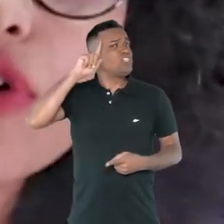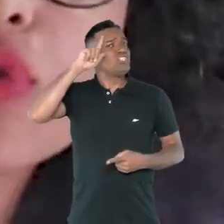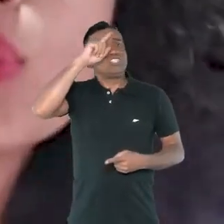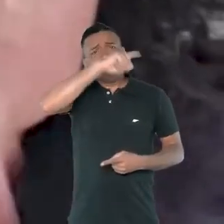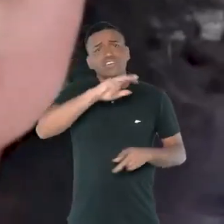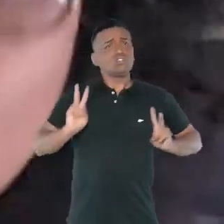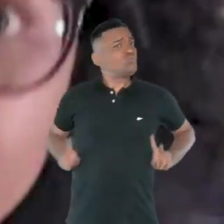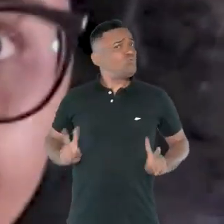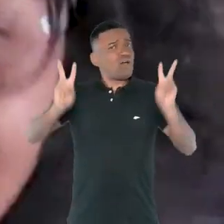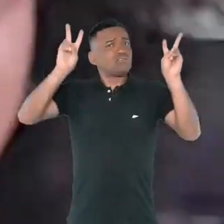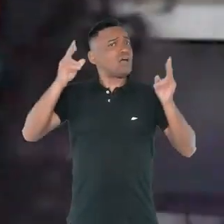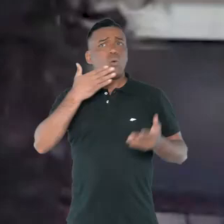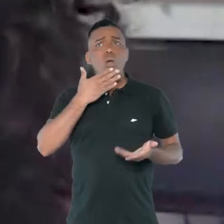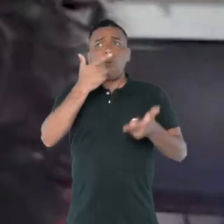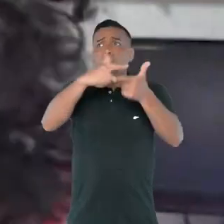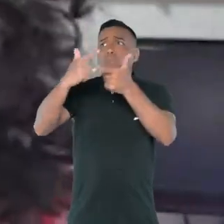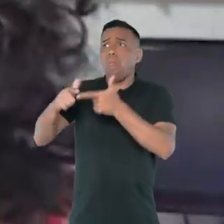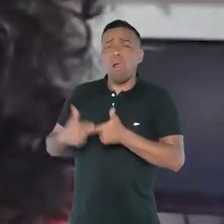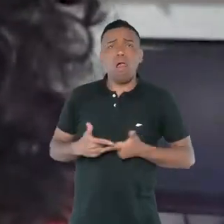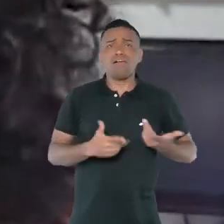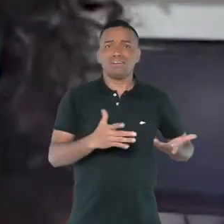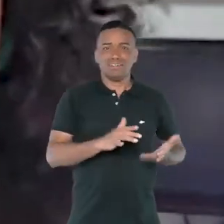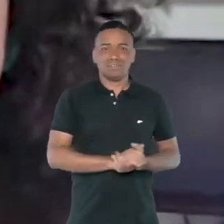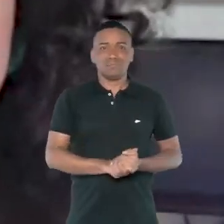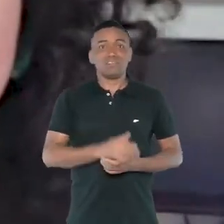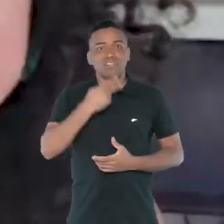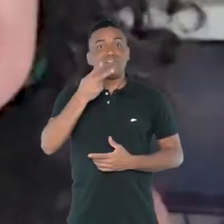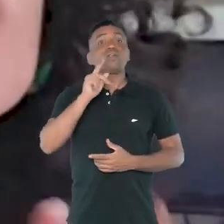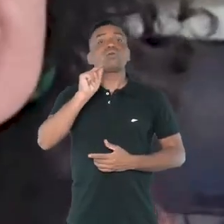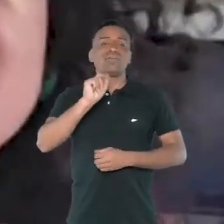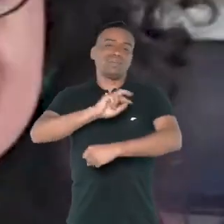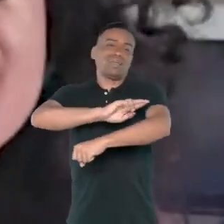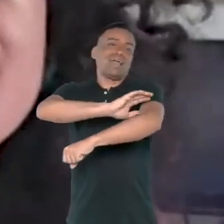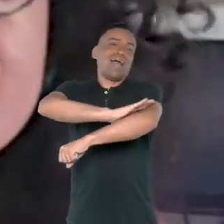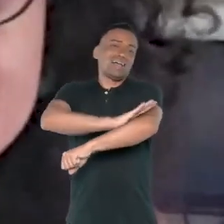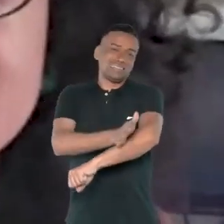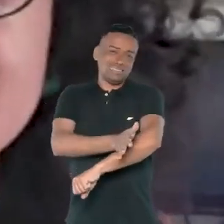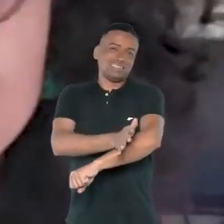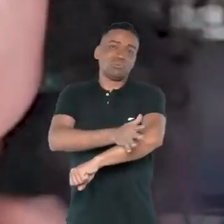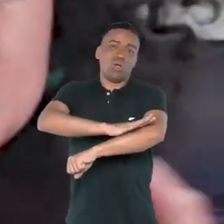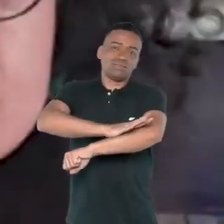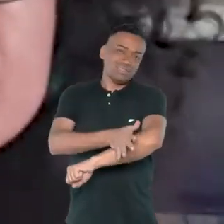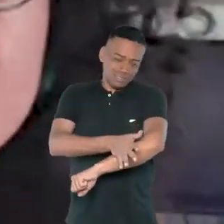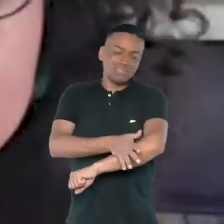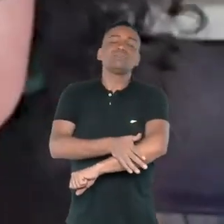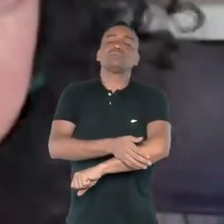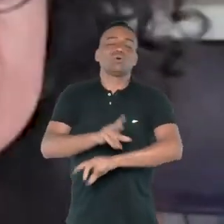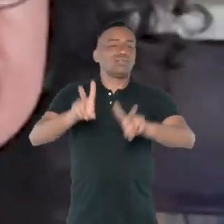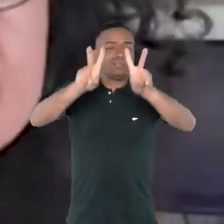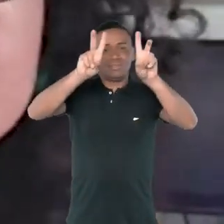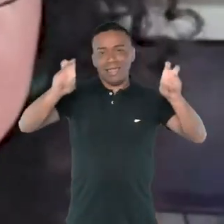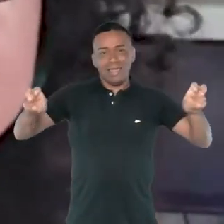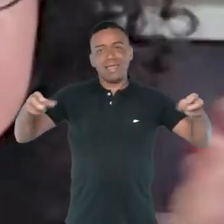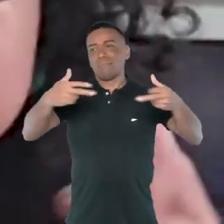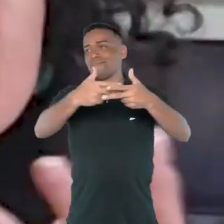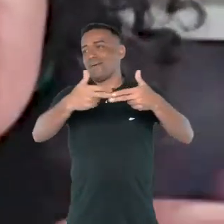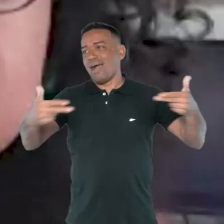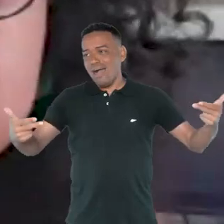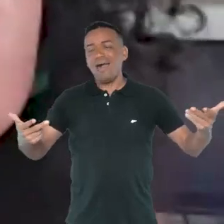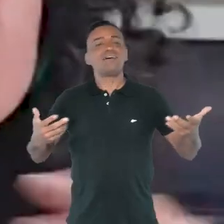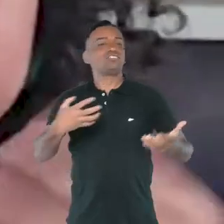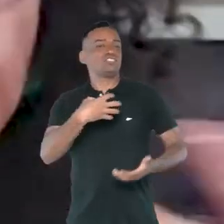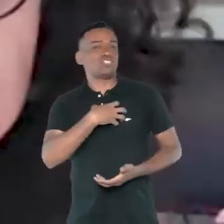traz um foco no porquê é difícil a gente valorizar isso. Quais são os empecilhos? E aí, no fundo, a gente está falando de racismo, né? A gente